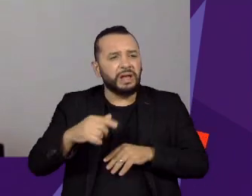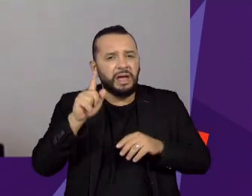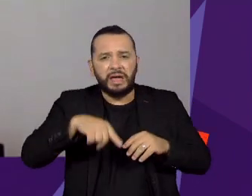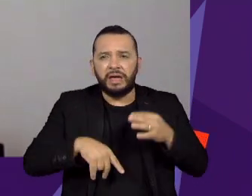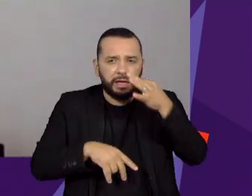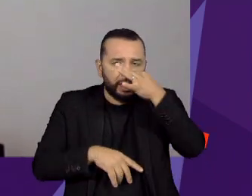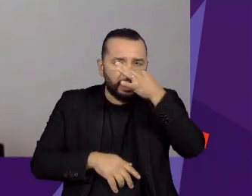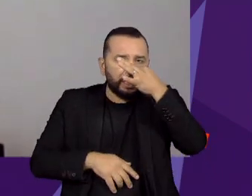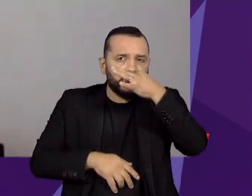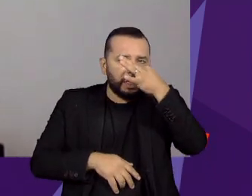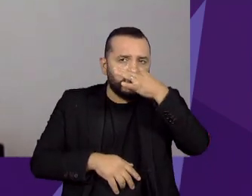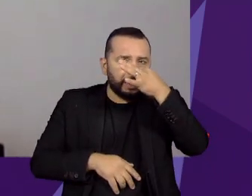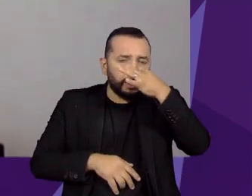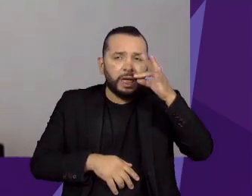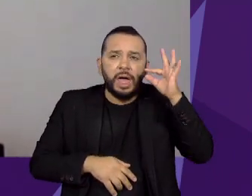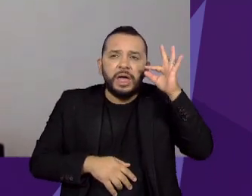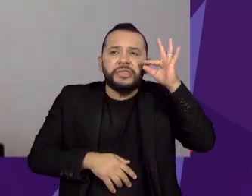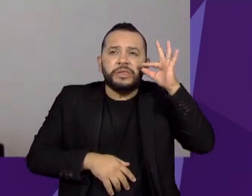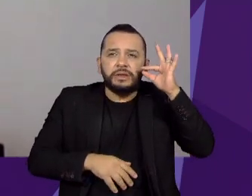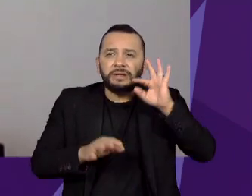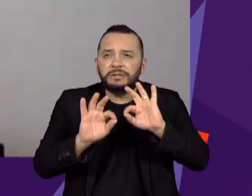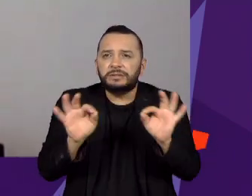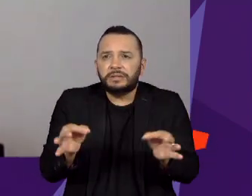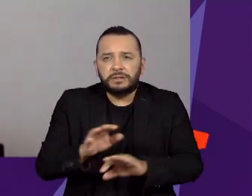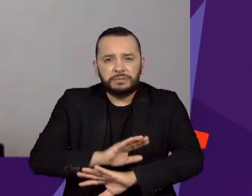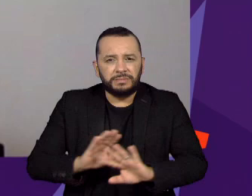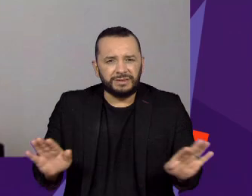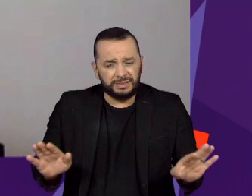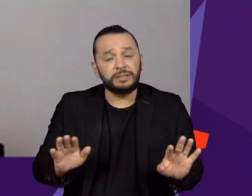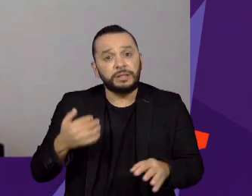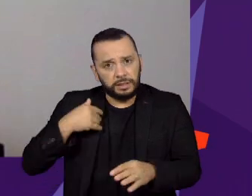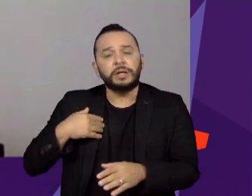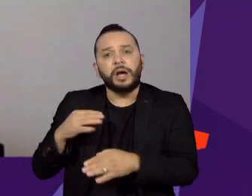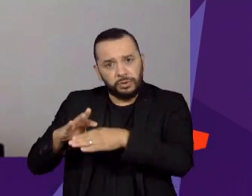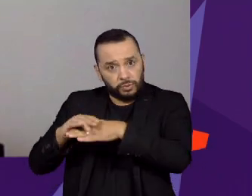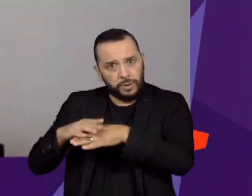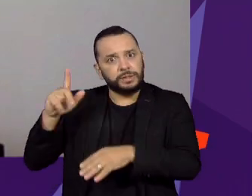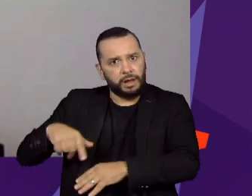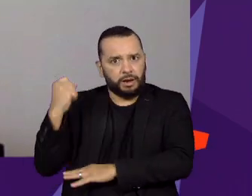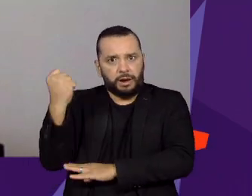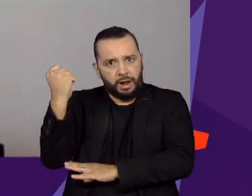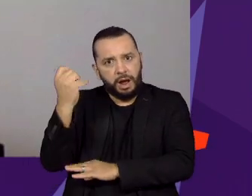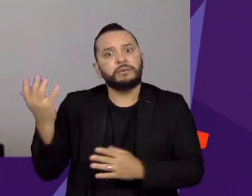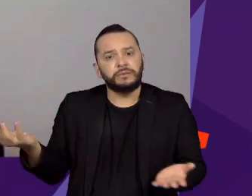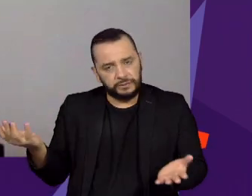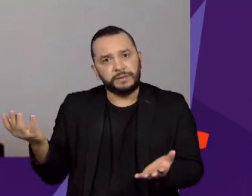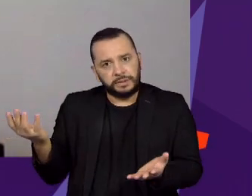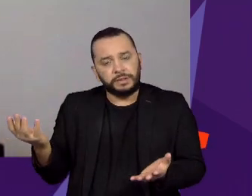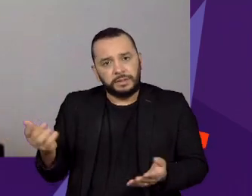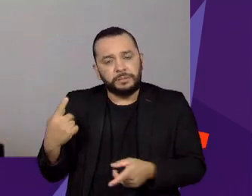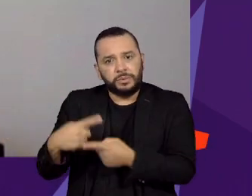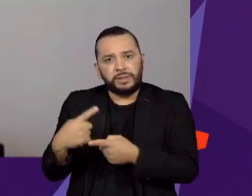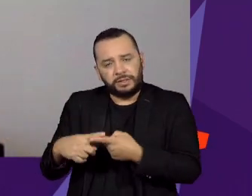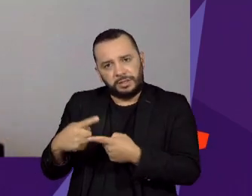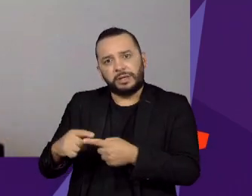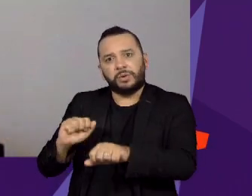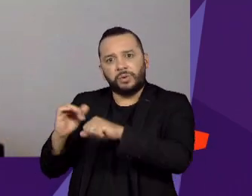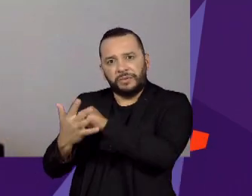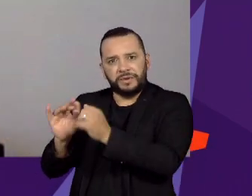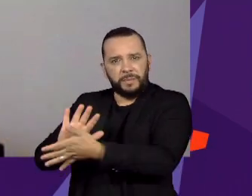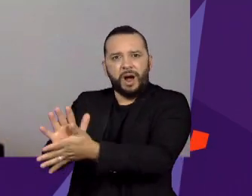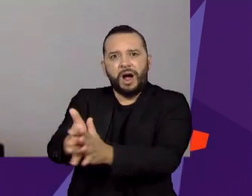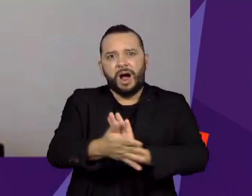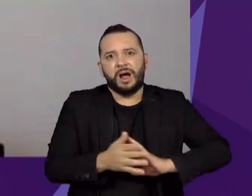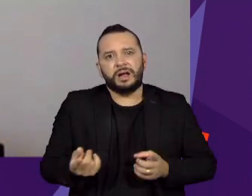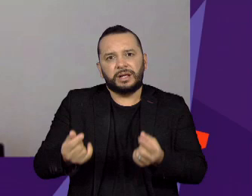levar a sério uma doença que não escolhia sua vítima. O cara podia ser rico, pobre,